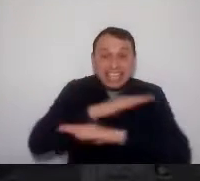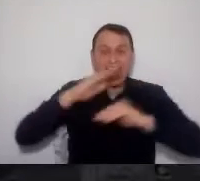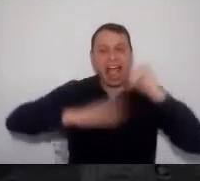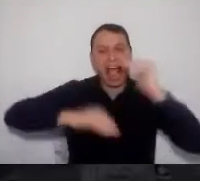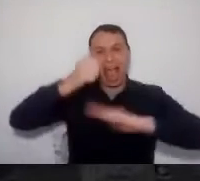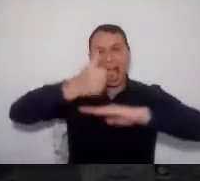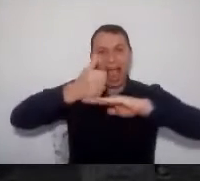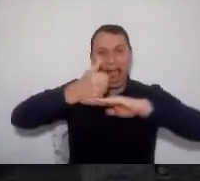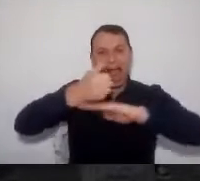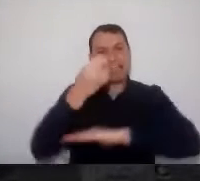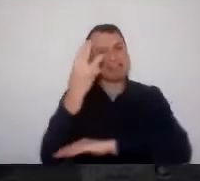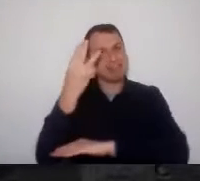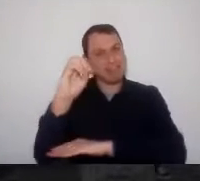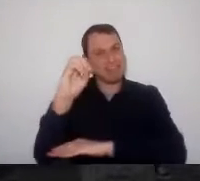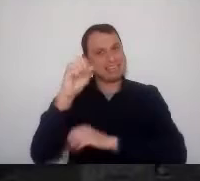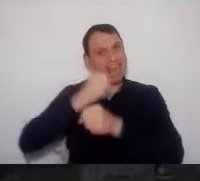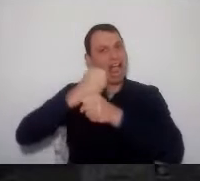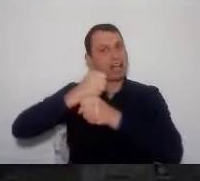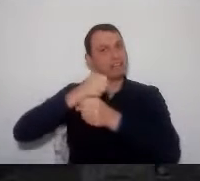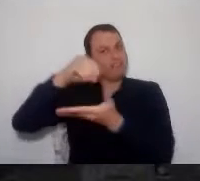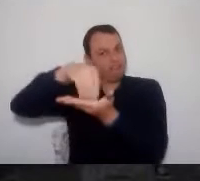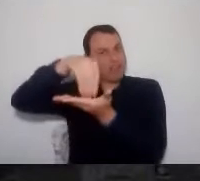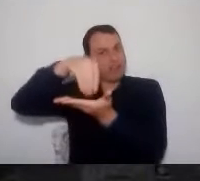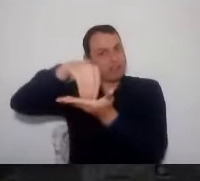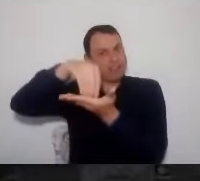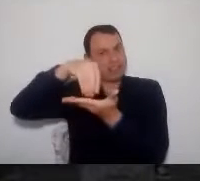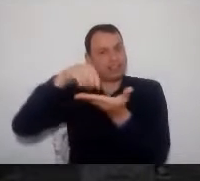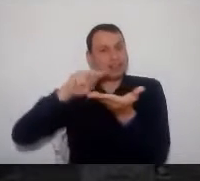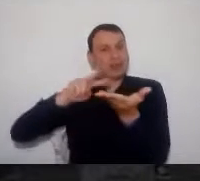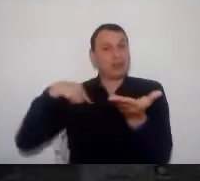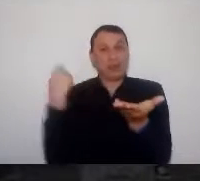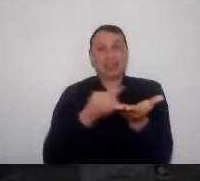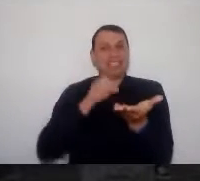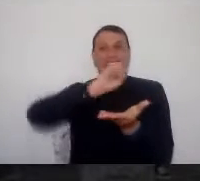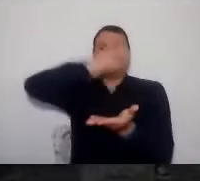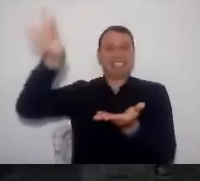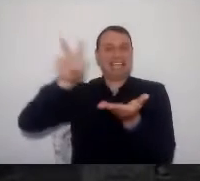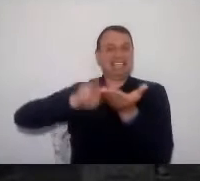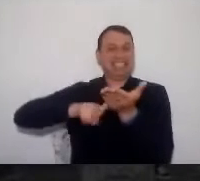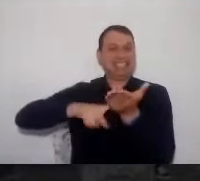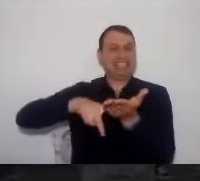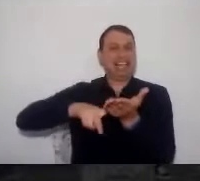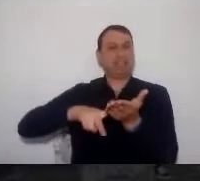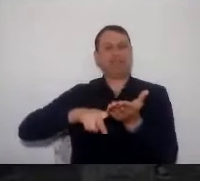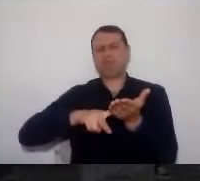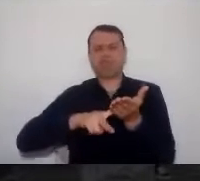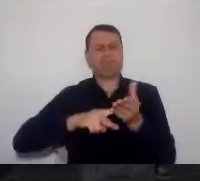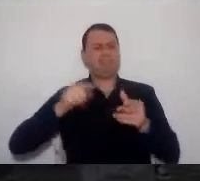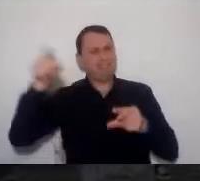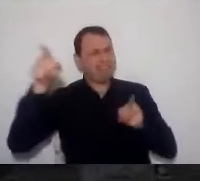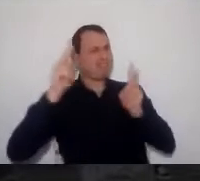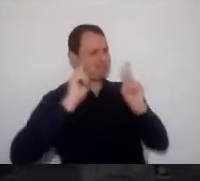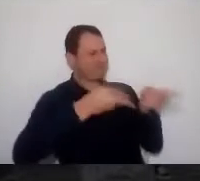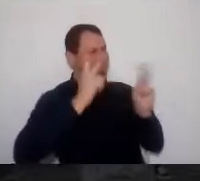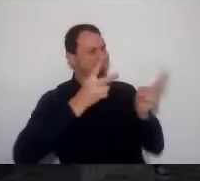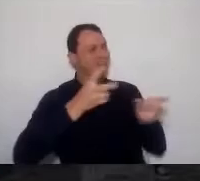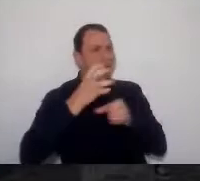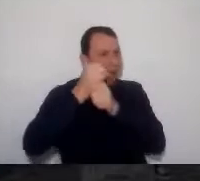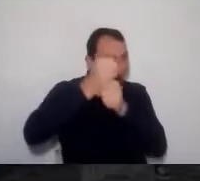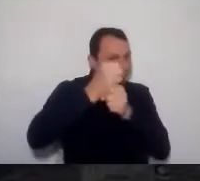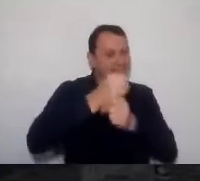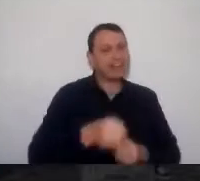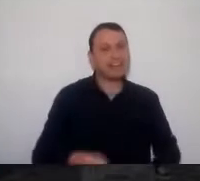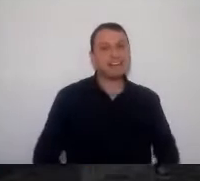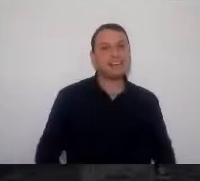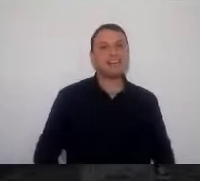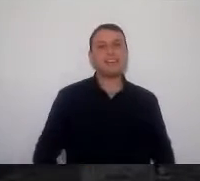Porque enquanto a gente não sair do sindicato, ela continua. É isso, João? Mas o com certeza. Botica. O importante